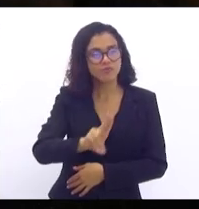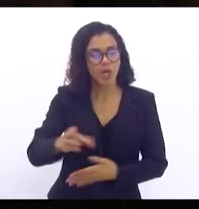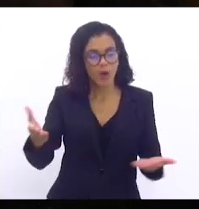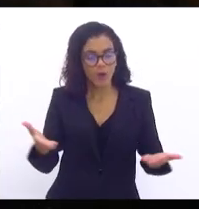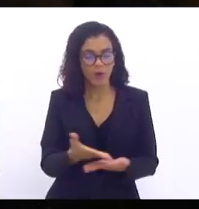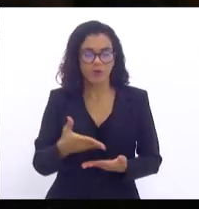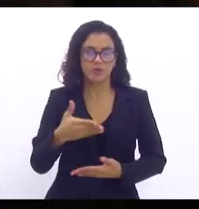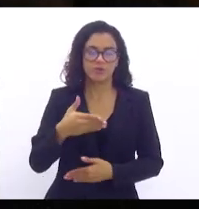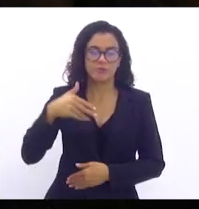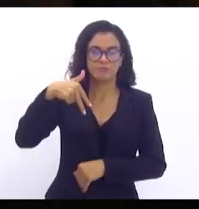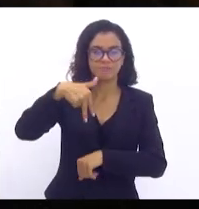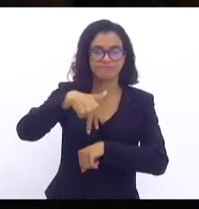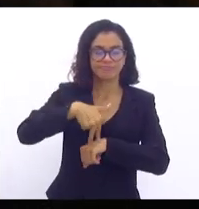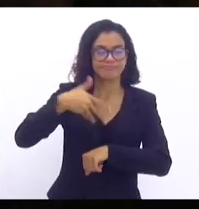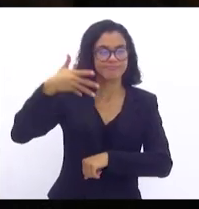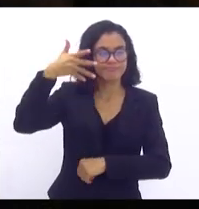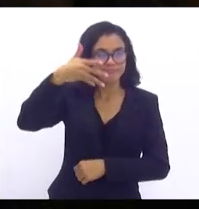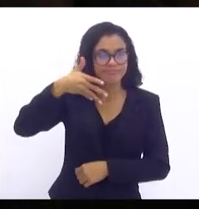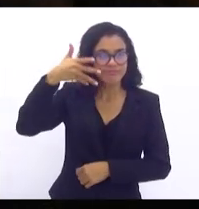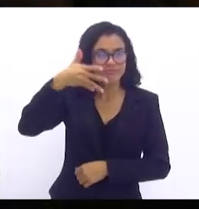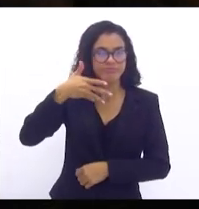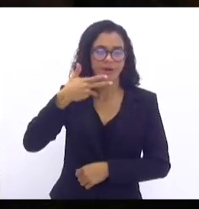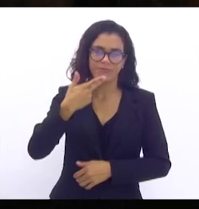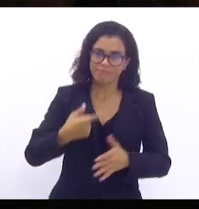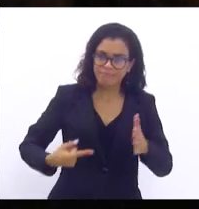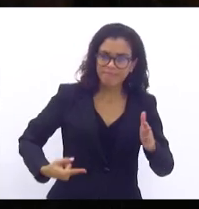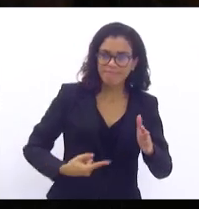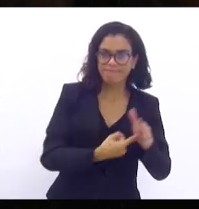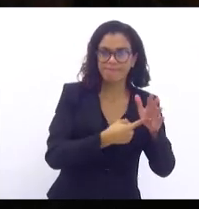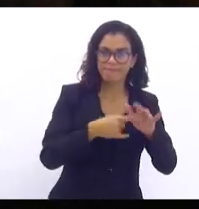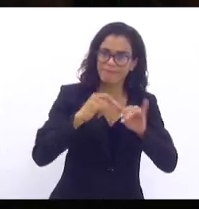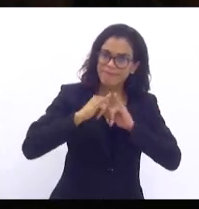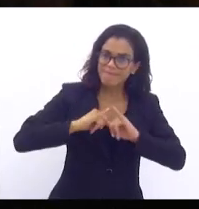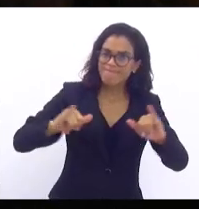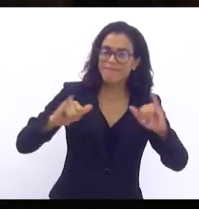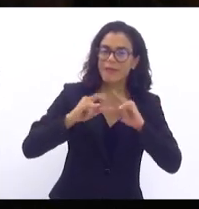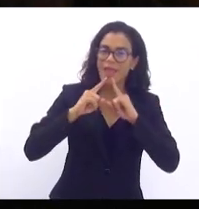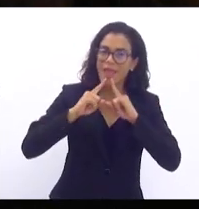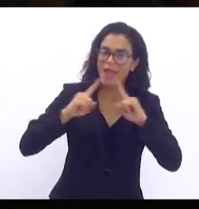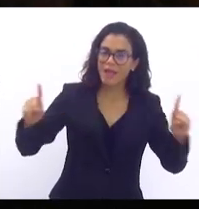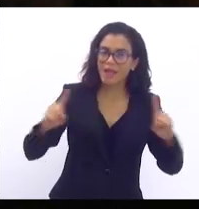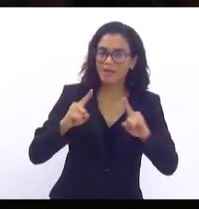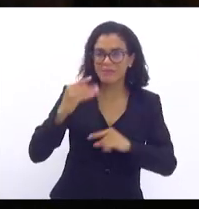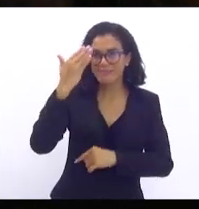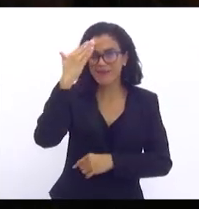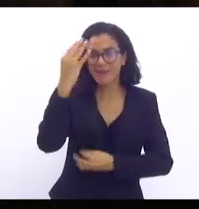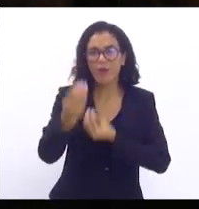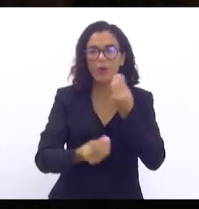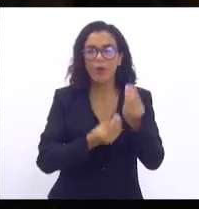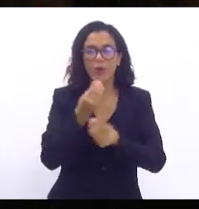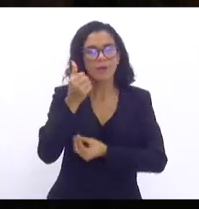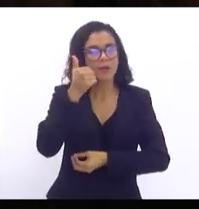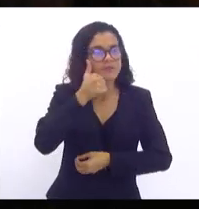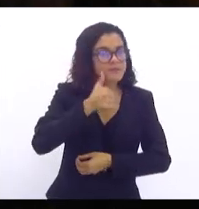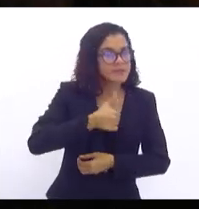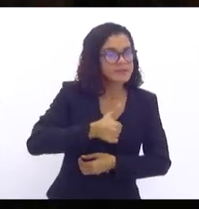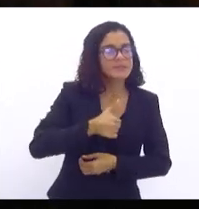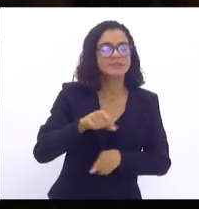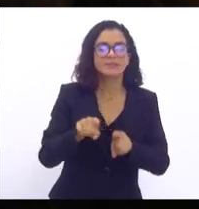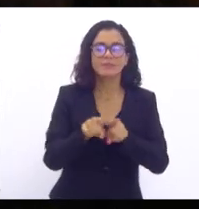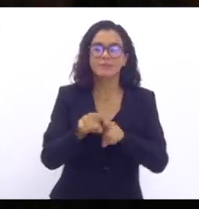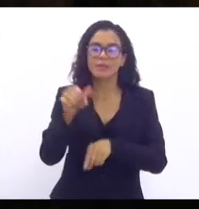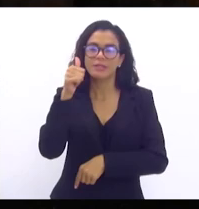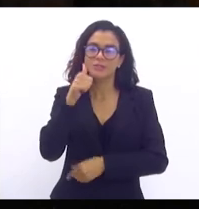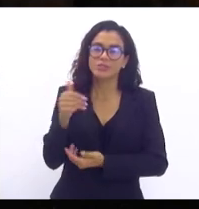Luiz Paulo, para promover essa denúncia, porque é para que nós entendamos o quanto que meninas e mulheres na nossa sociedade